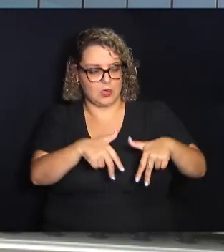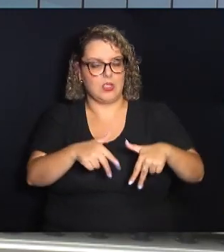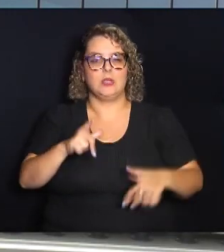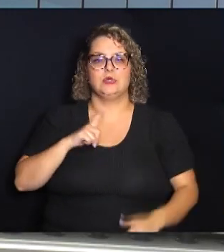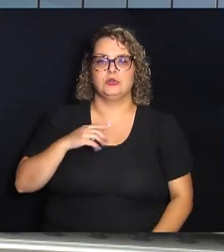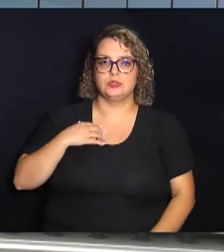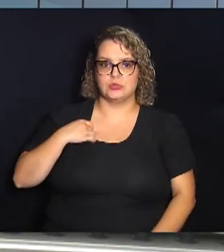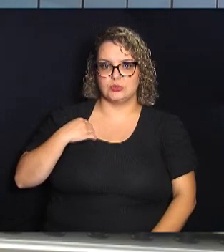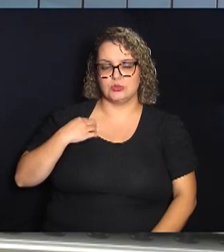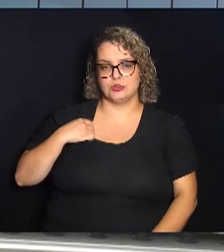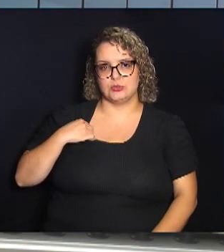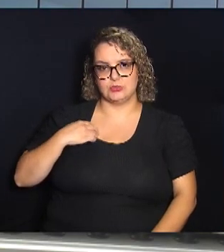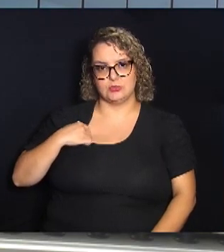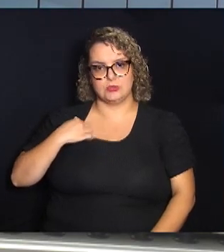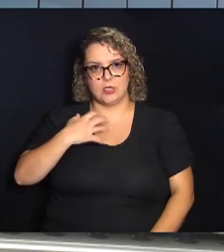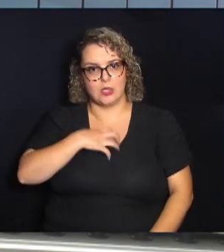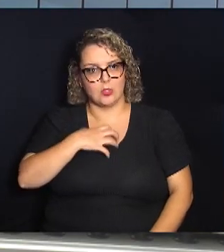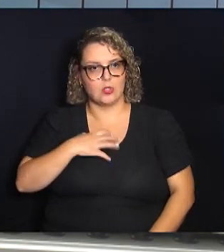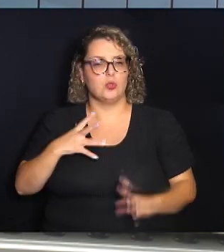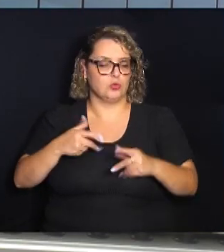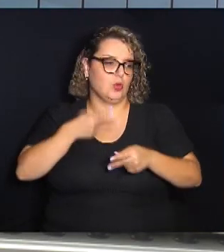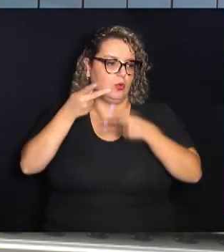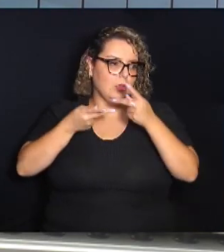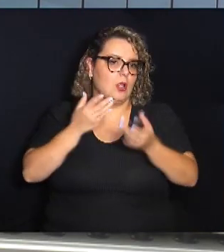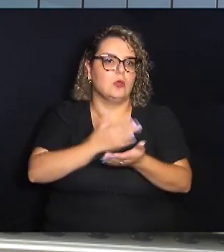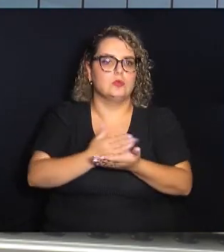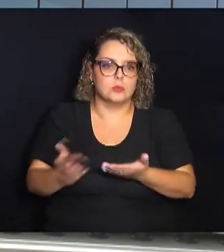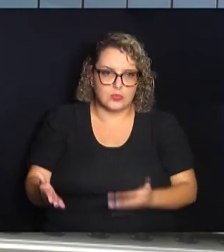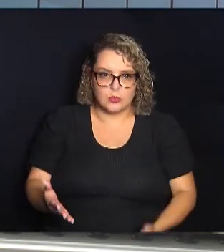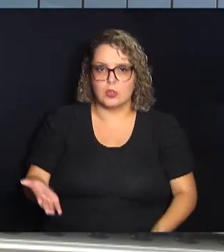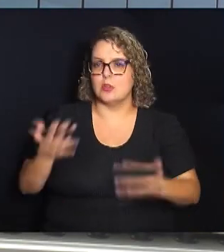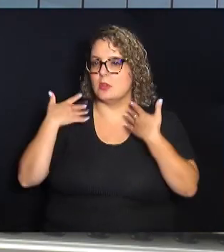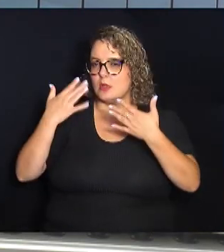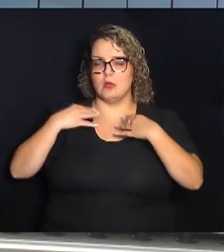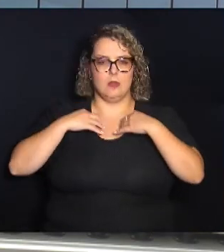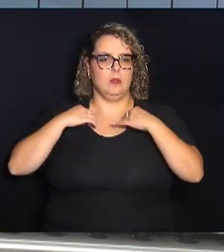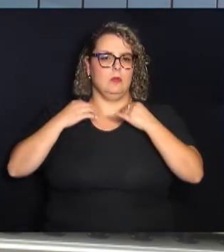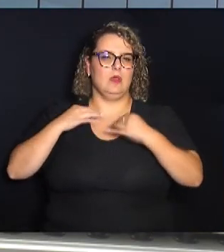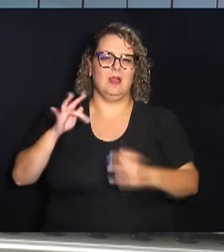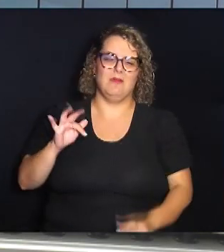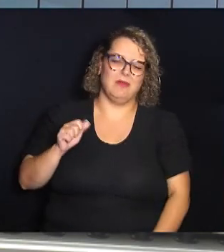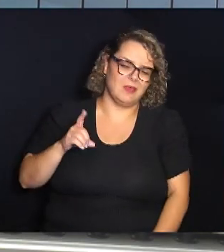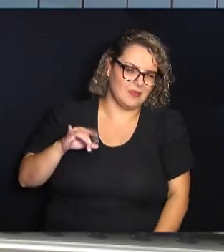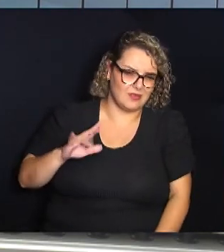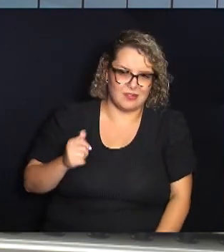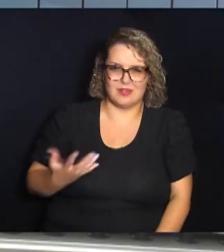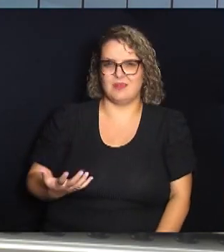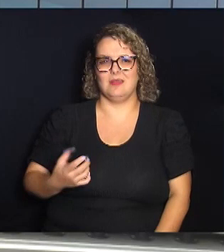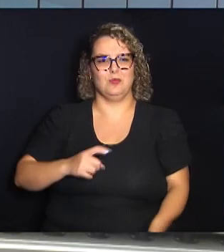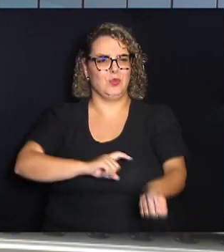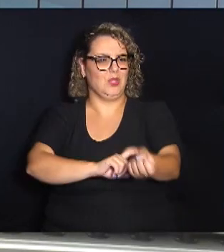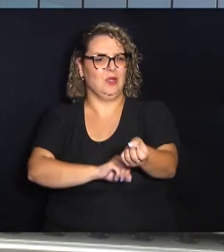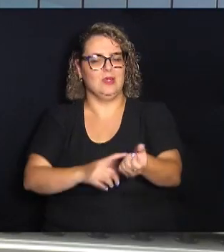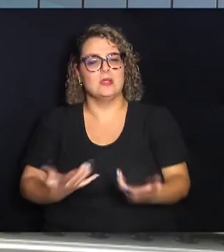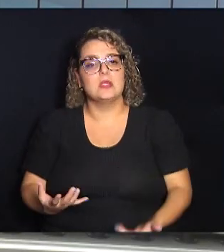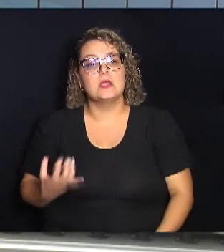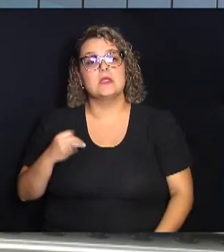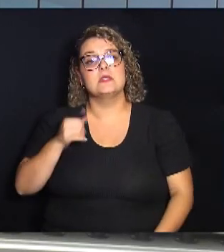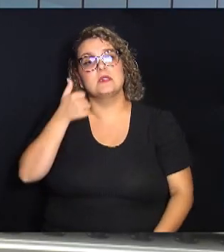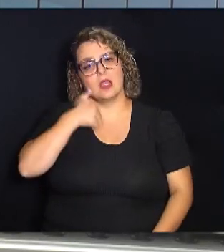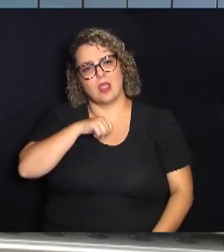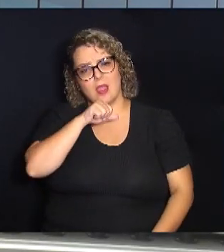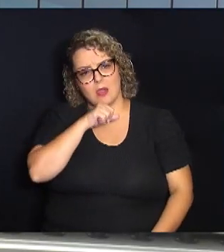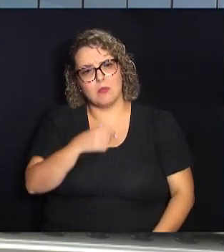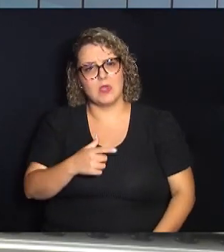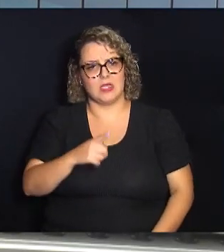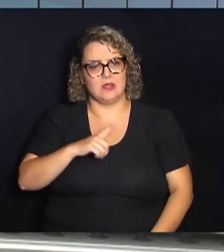esses sintomas, todos que a gente comentou no início, né, o calor, a fadiga, a irritabilidade, se a mãe teve, quer dizer